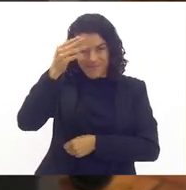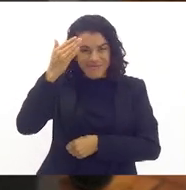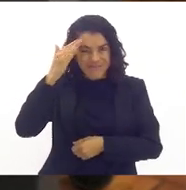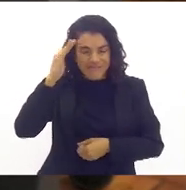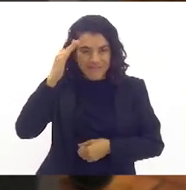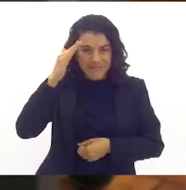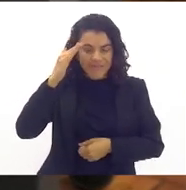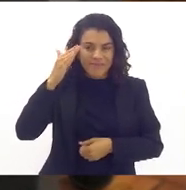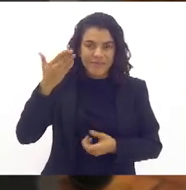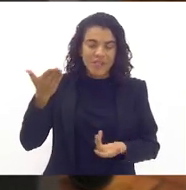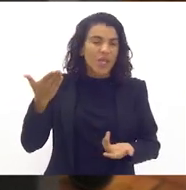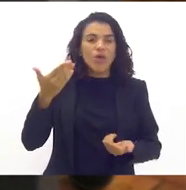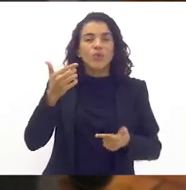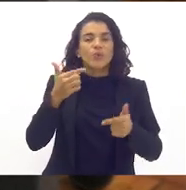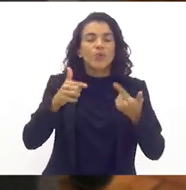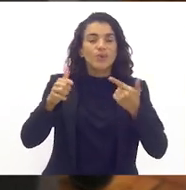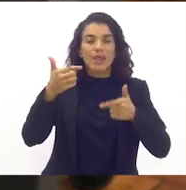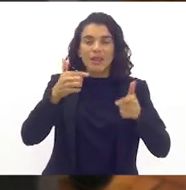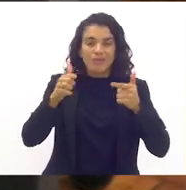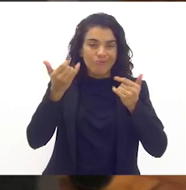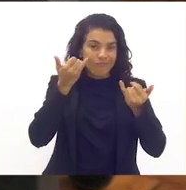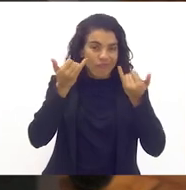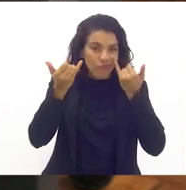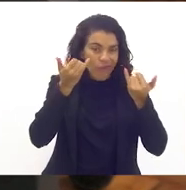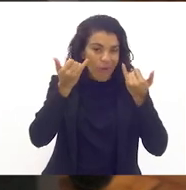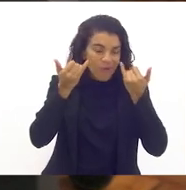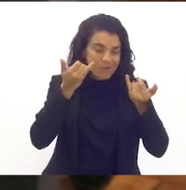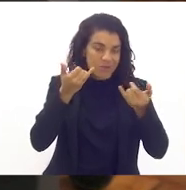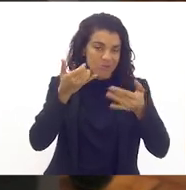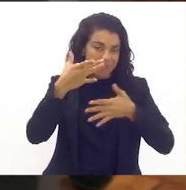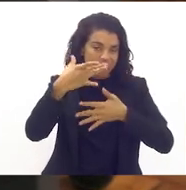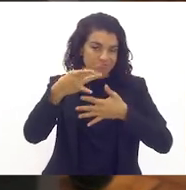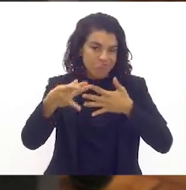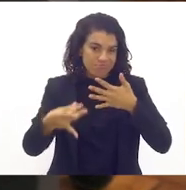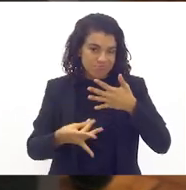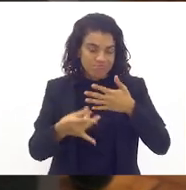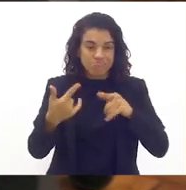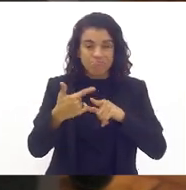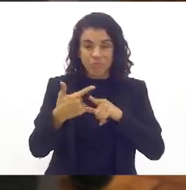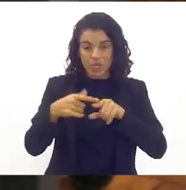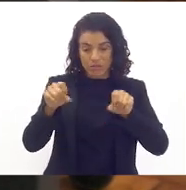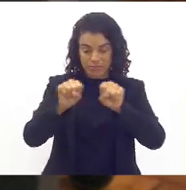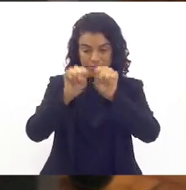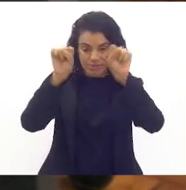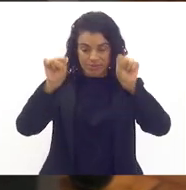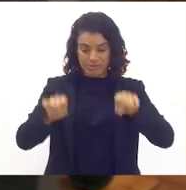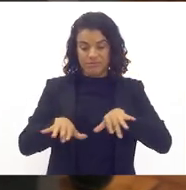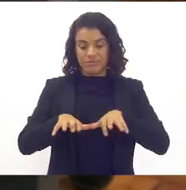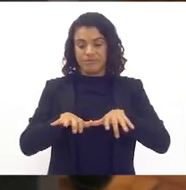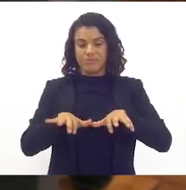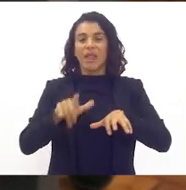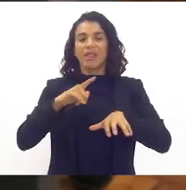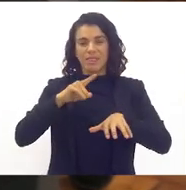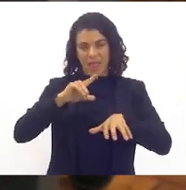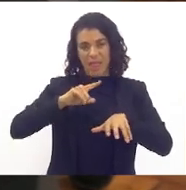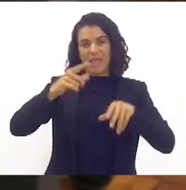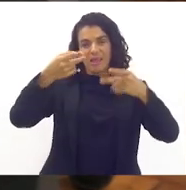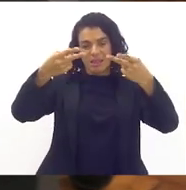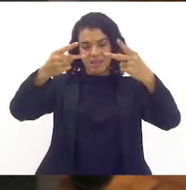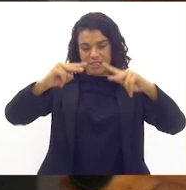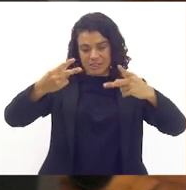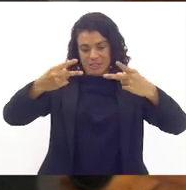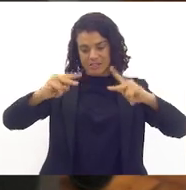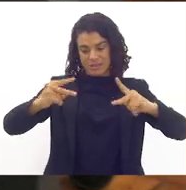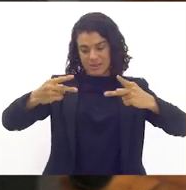entendendo? Eu não consigo visualizar, porque quando eu entro no sistema, tem as transferências município por